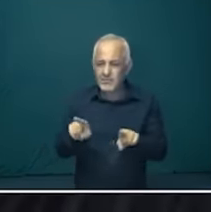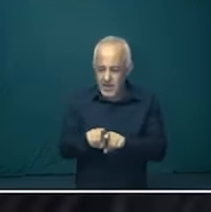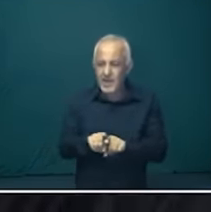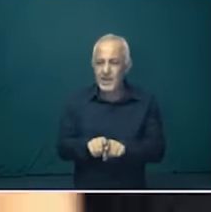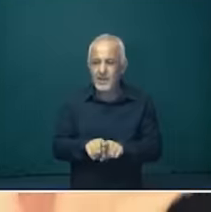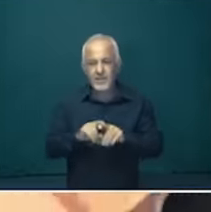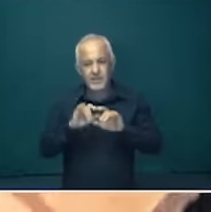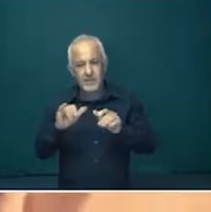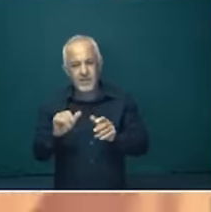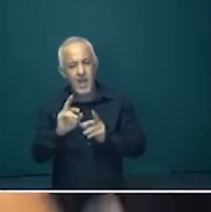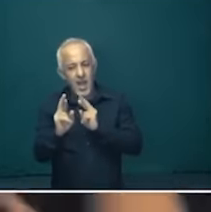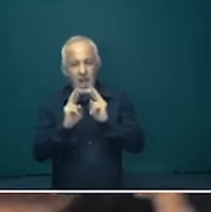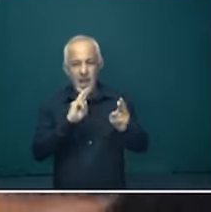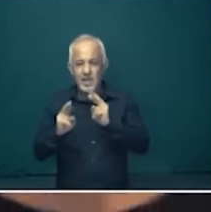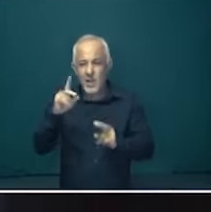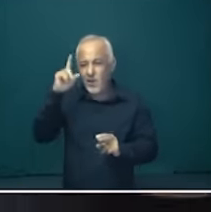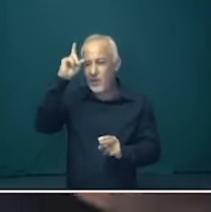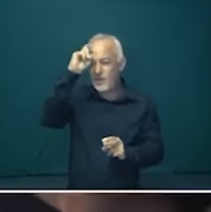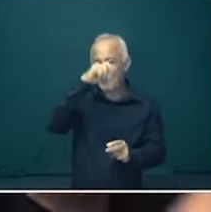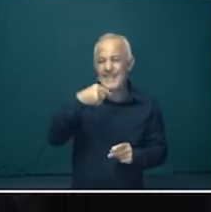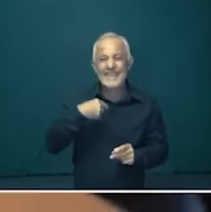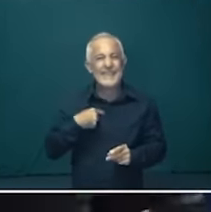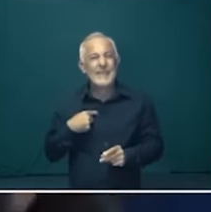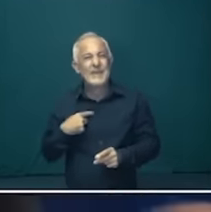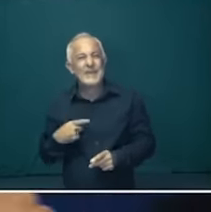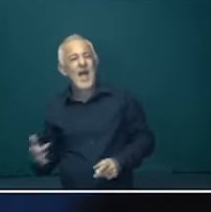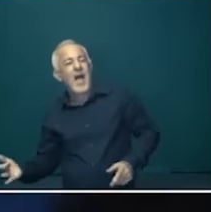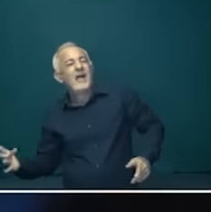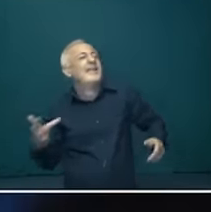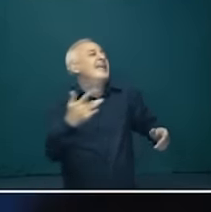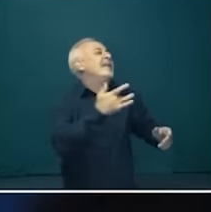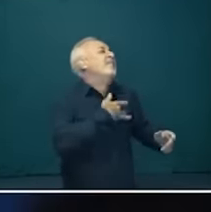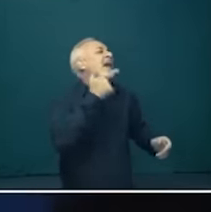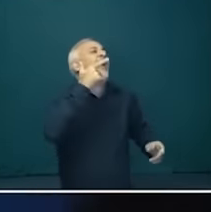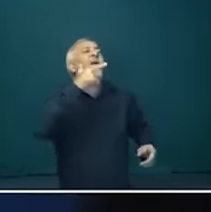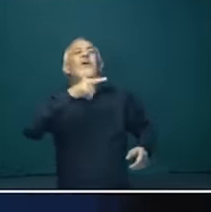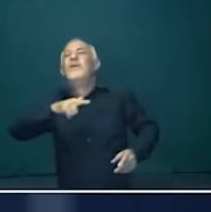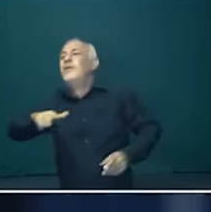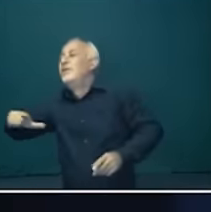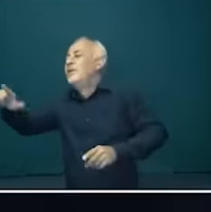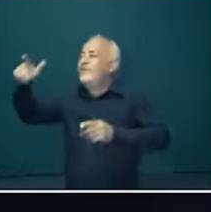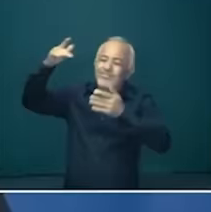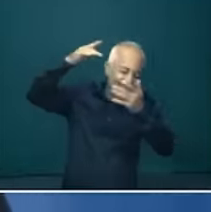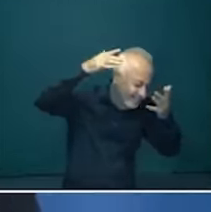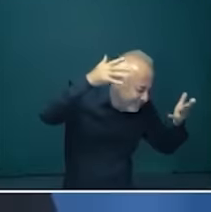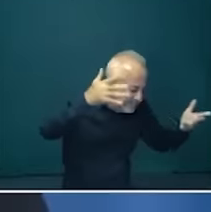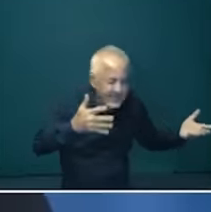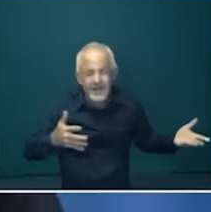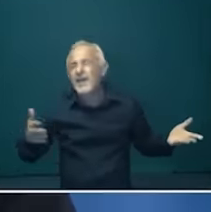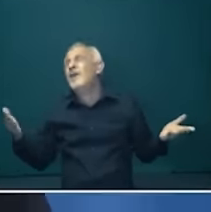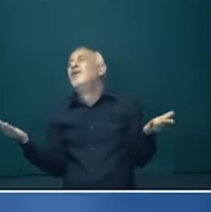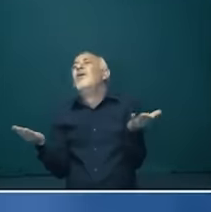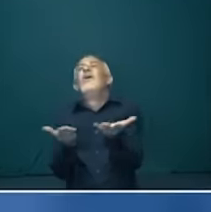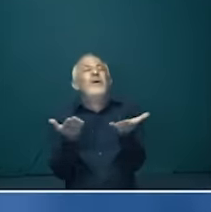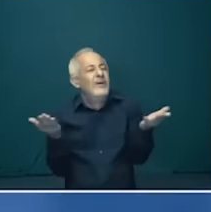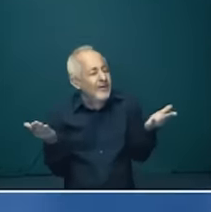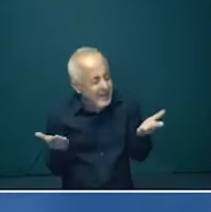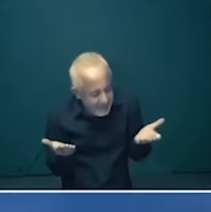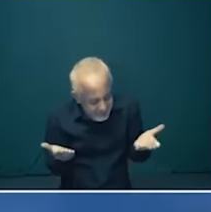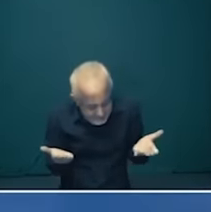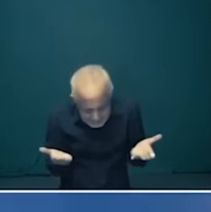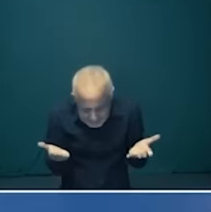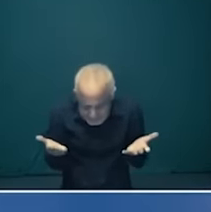uma relação sei que não vai ser fácil amar outra alguém. E